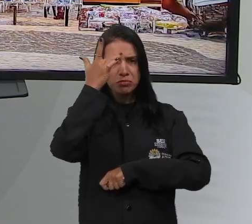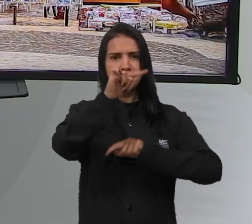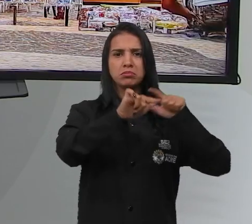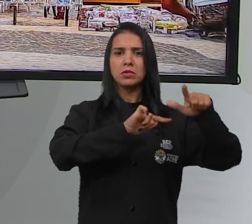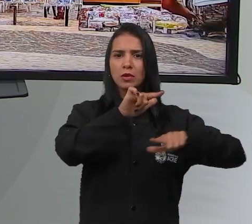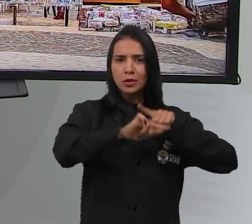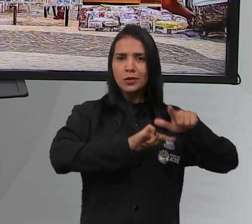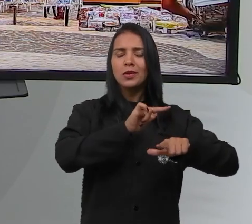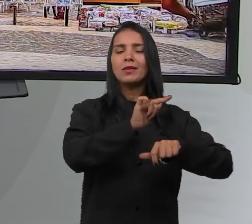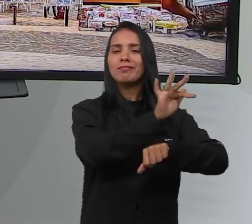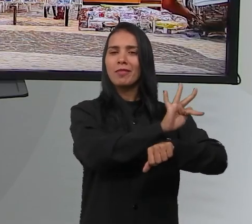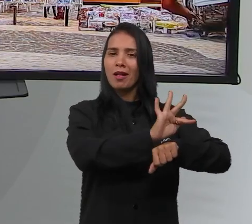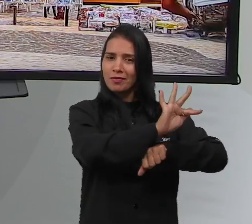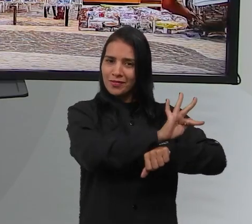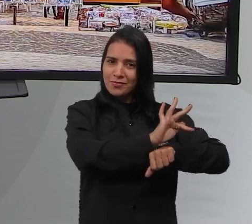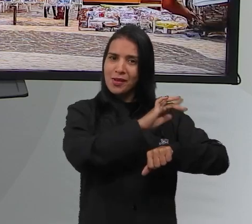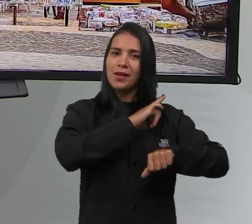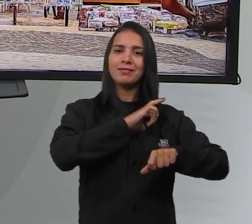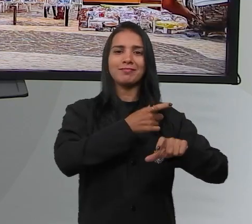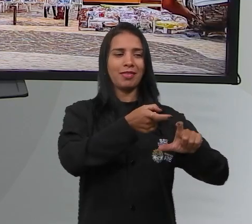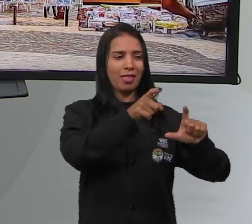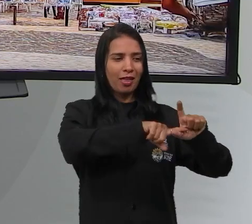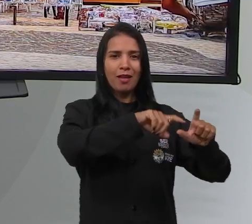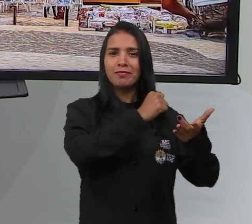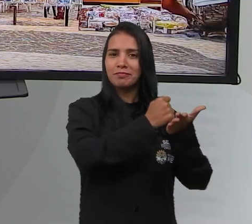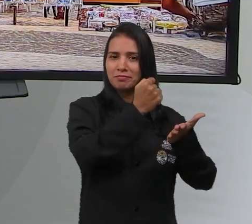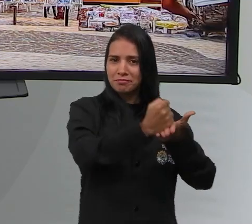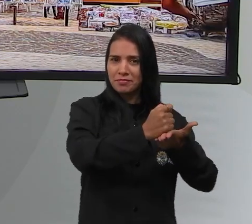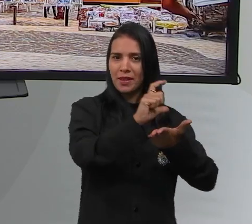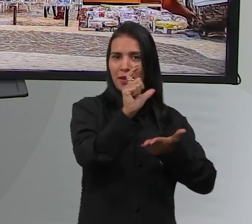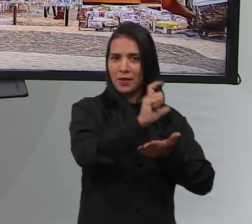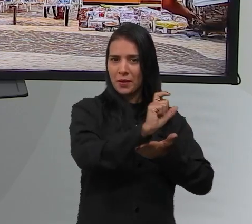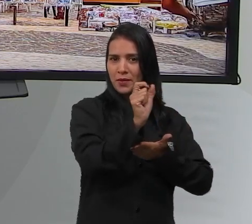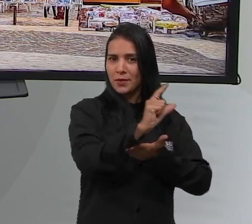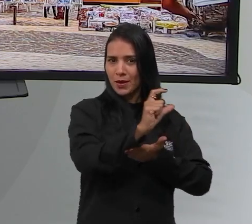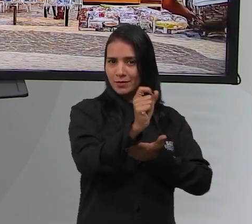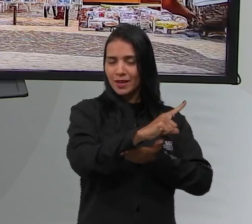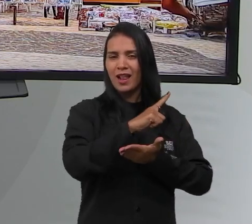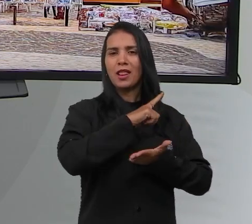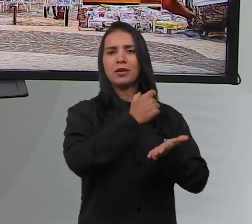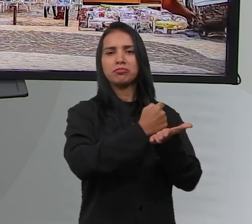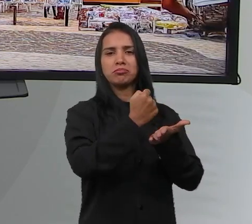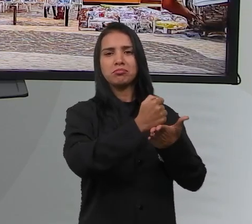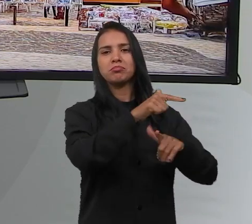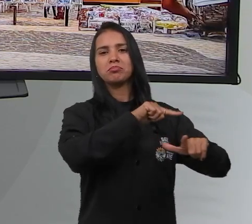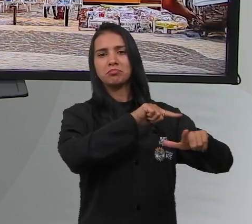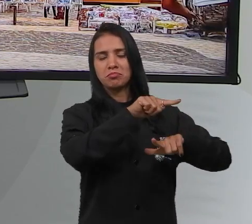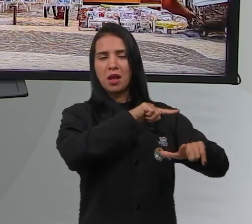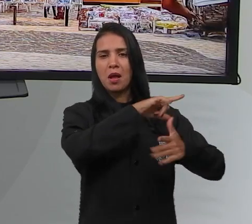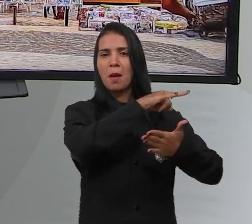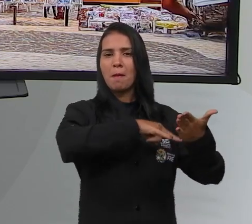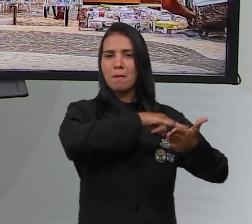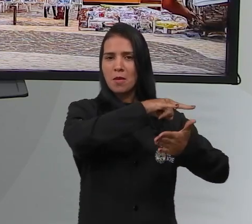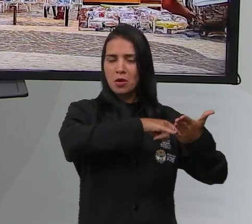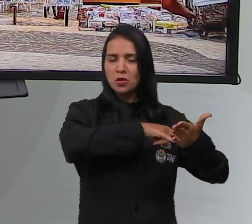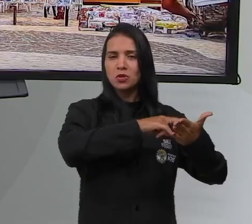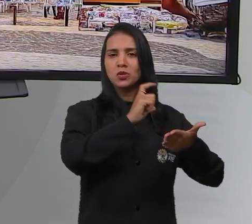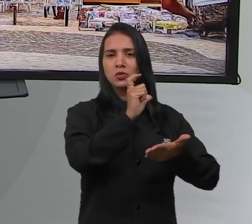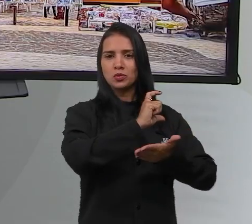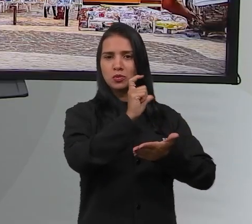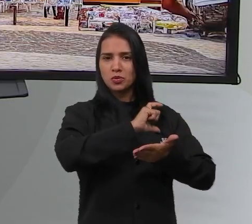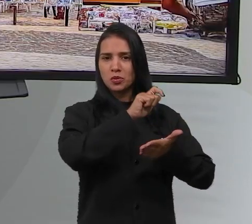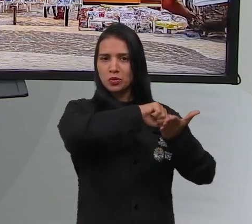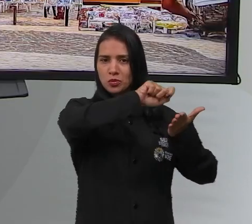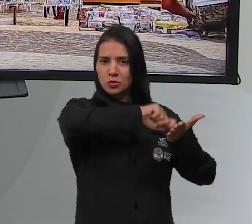formais que têm seus vínculos empregatícios, né, com seus contratos de trabalho, carteira assinada, e